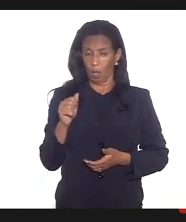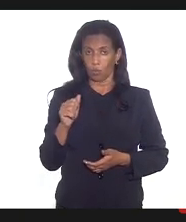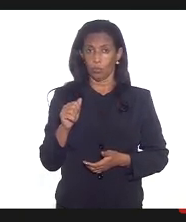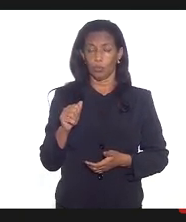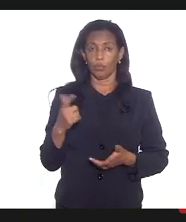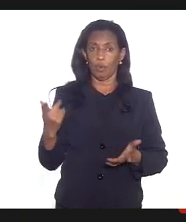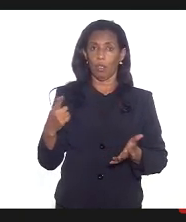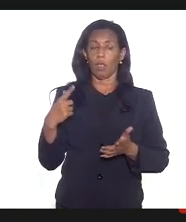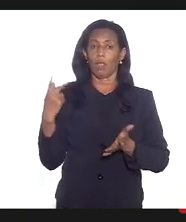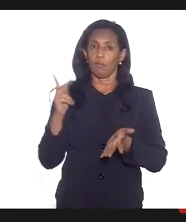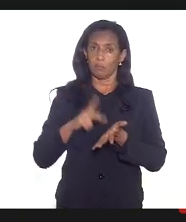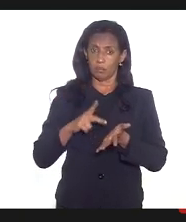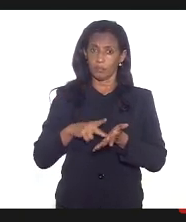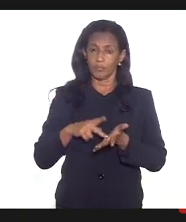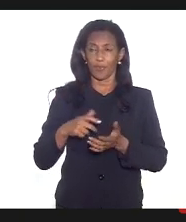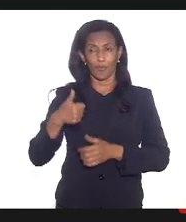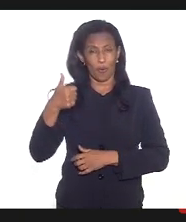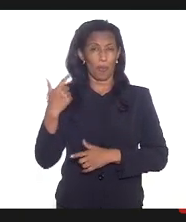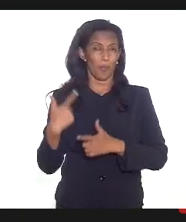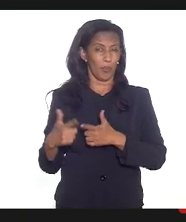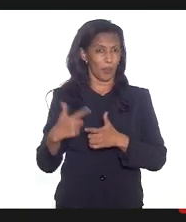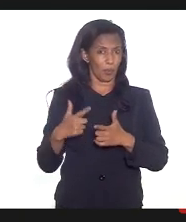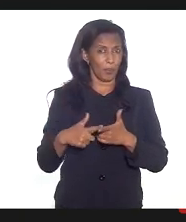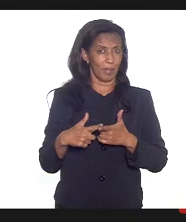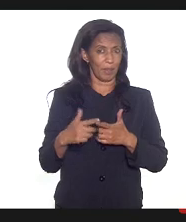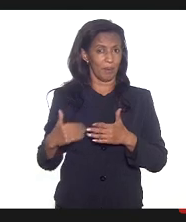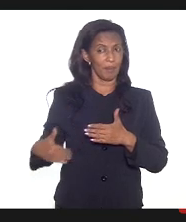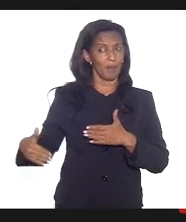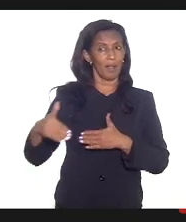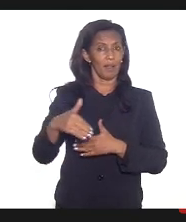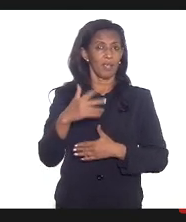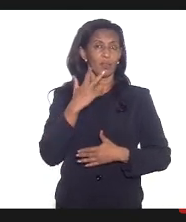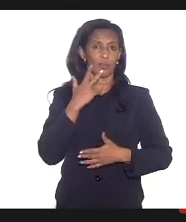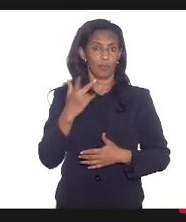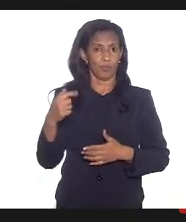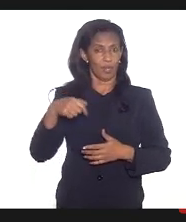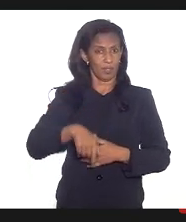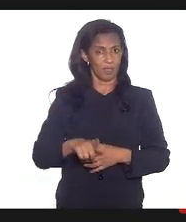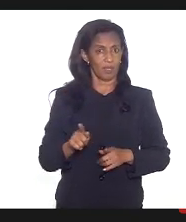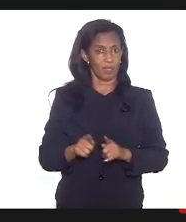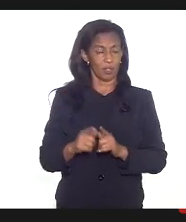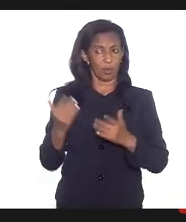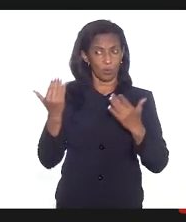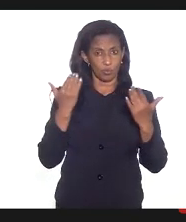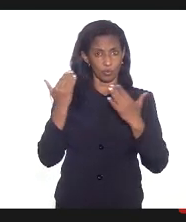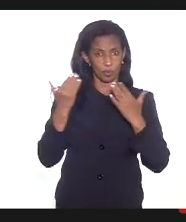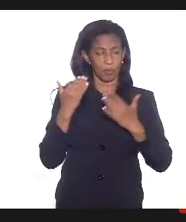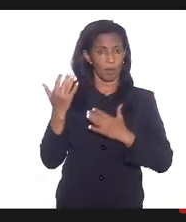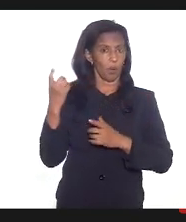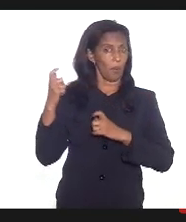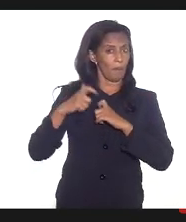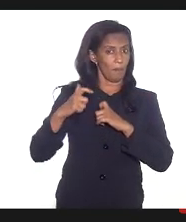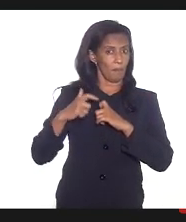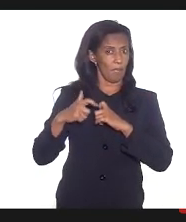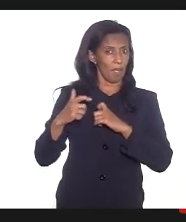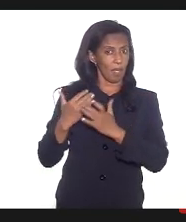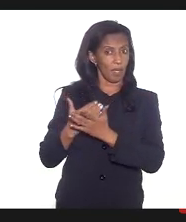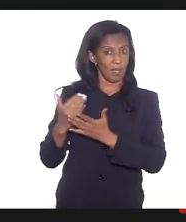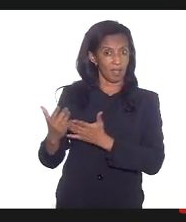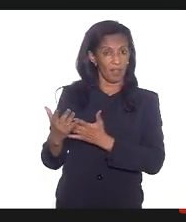foi apontado por nós como um problema e para além do que foi falado aqui nós nos deparamos com médicos que